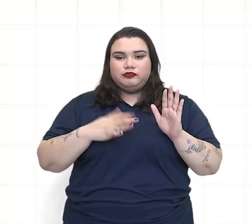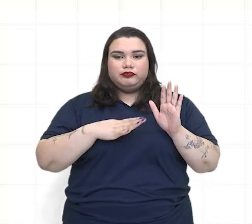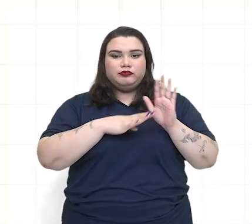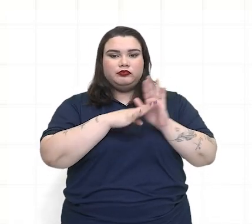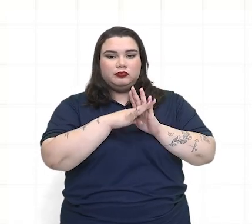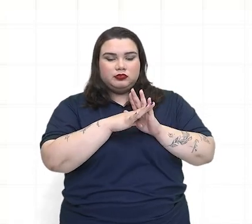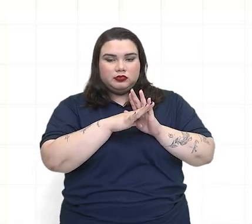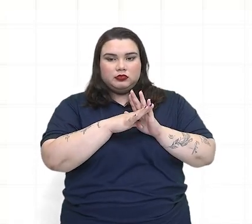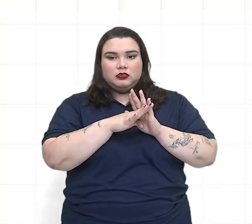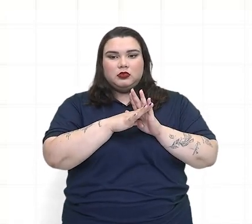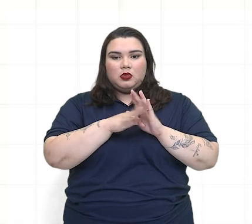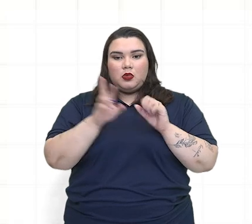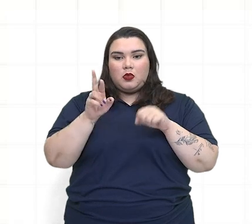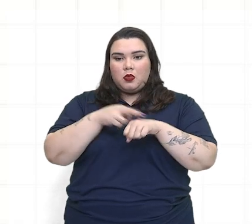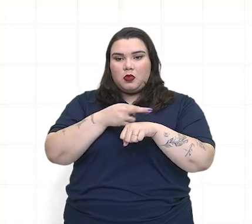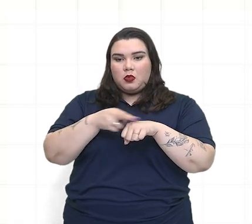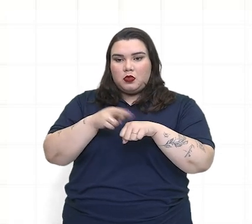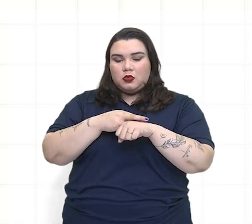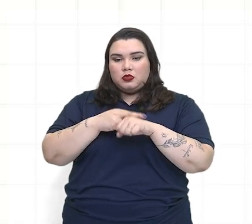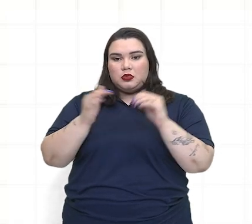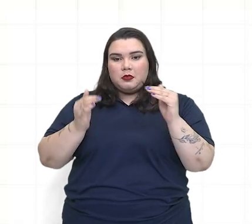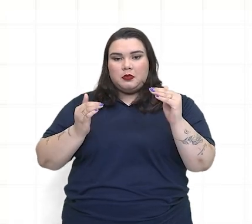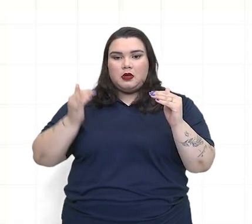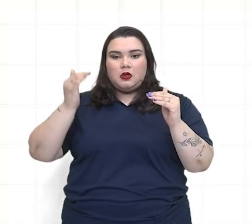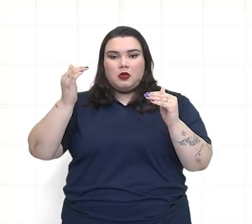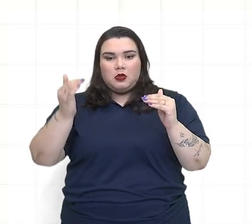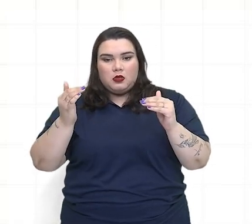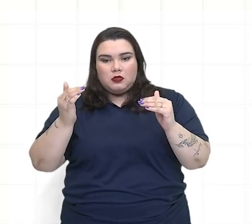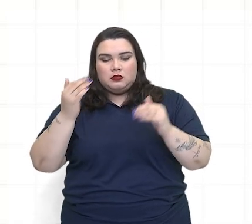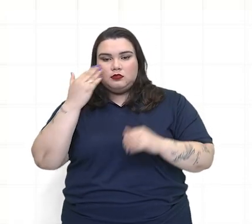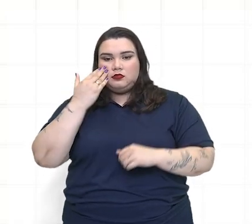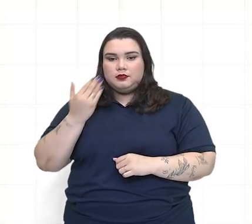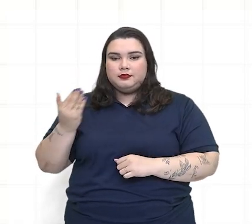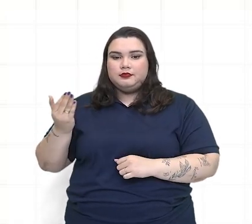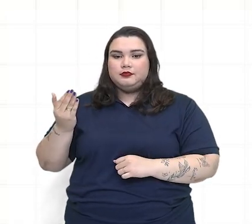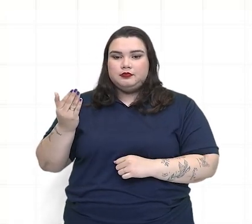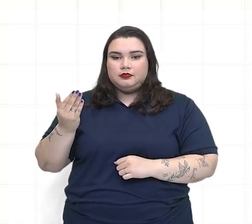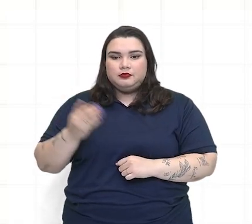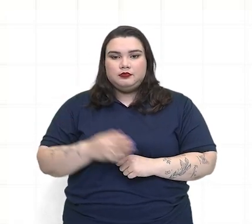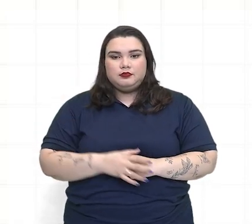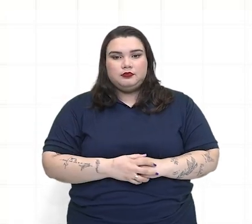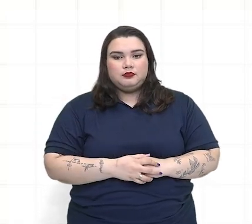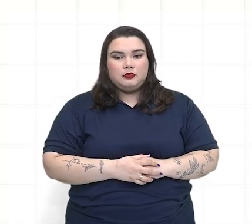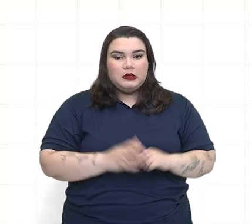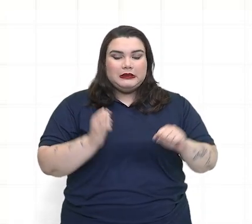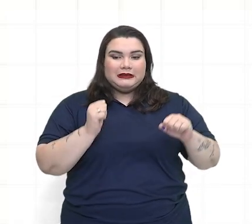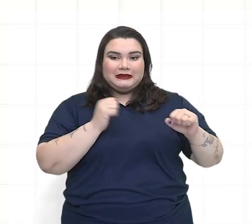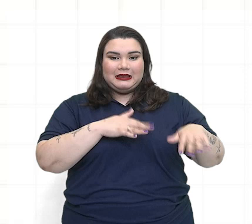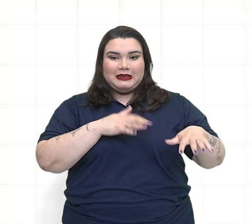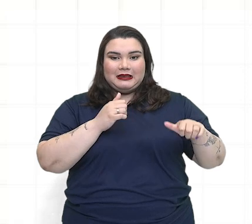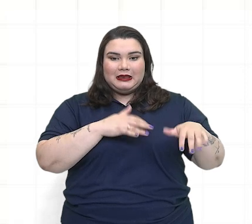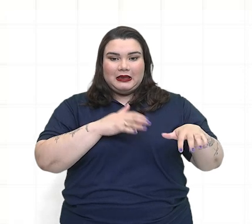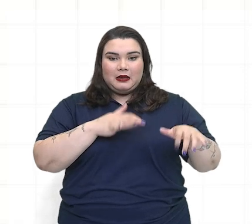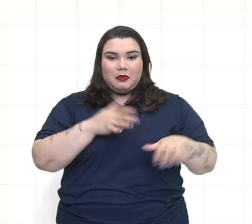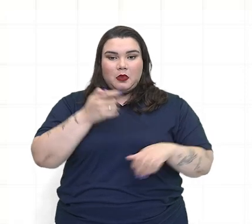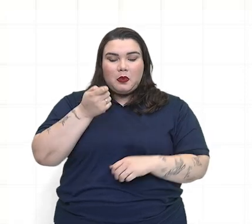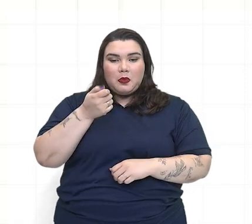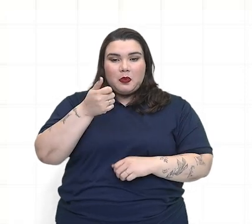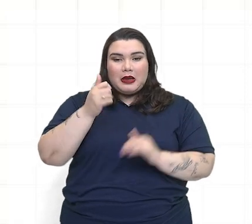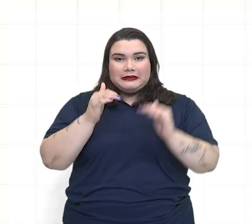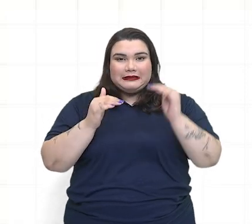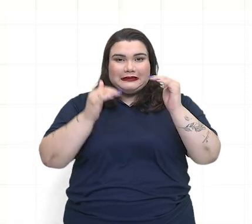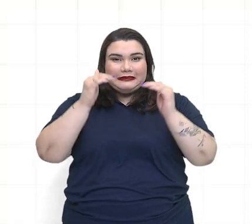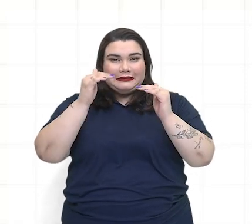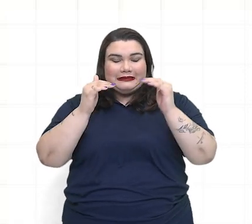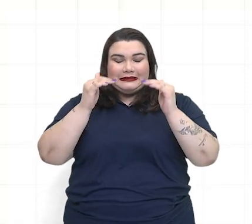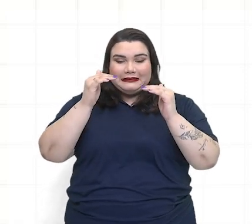a coluna roxa for maior que a rosa. Olha só, ela foi aqui, ó, em setembro quase que foi igual,